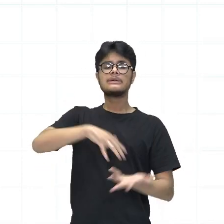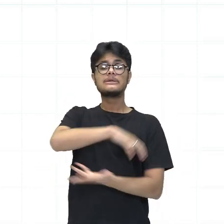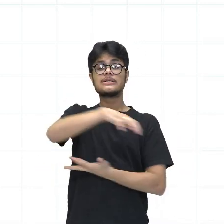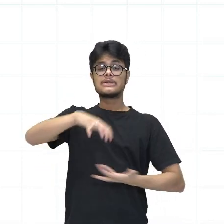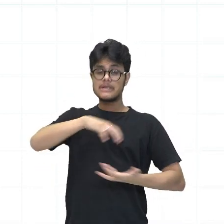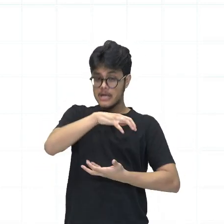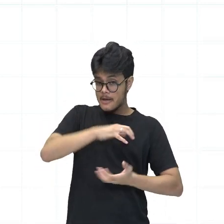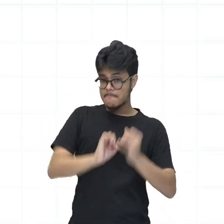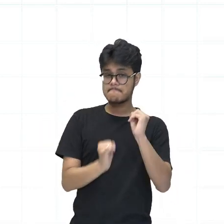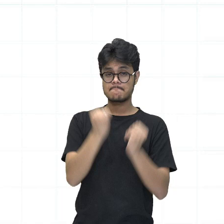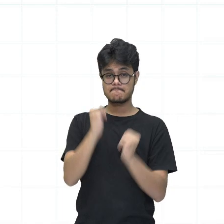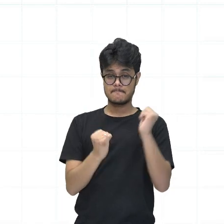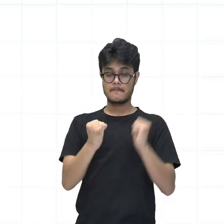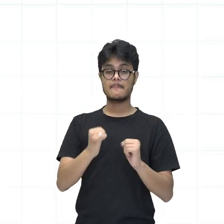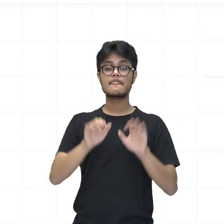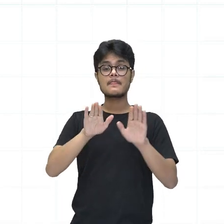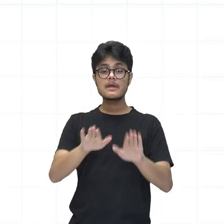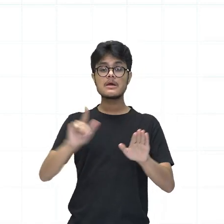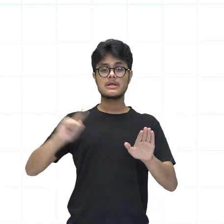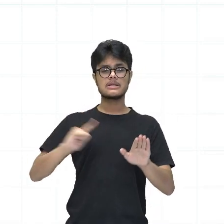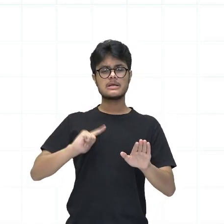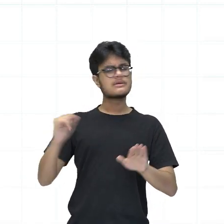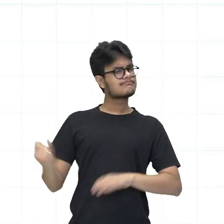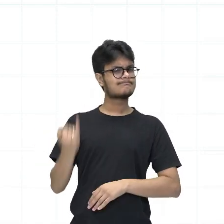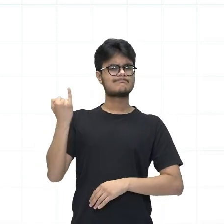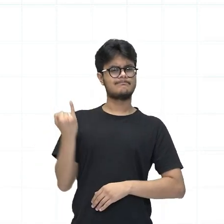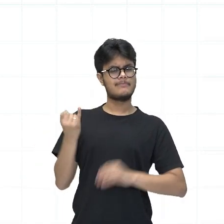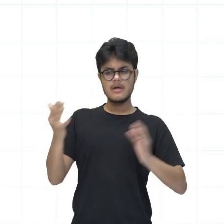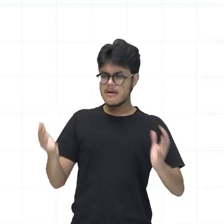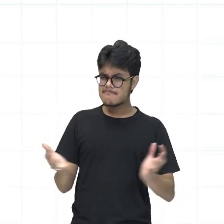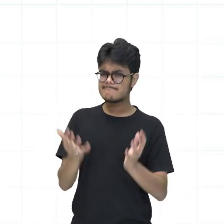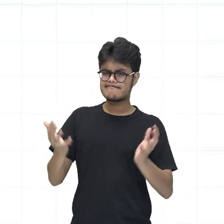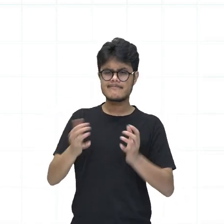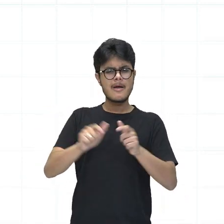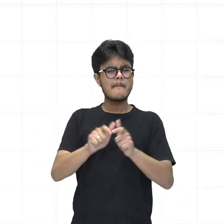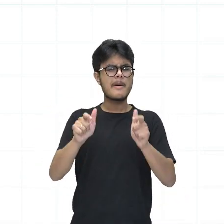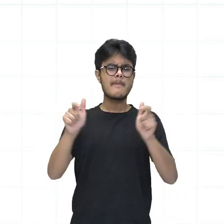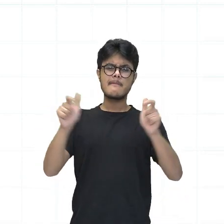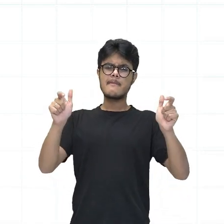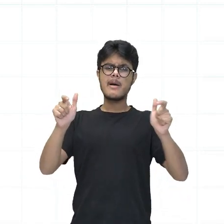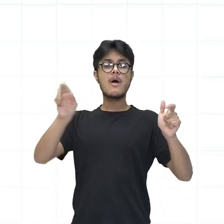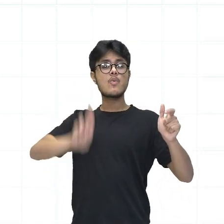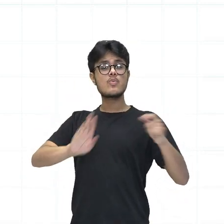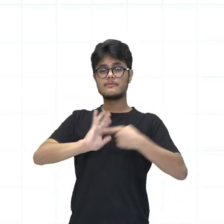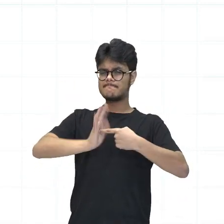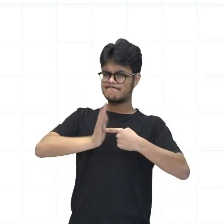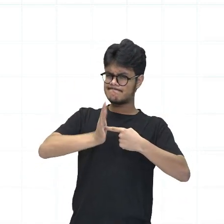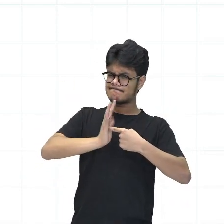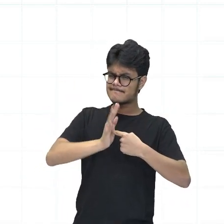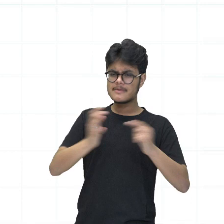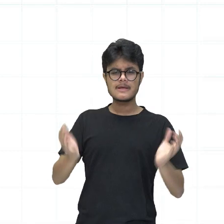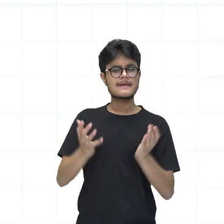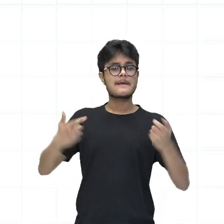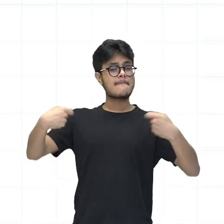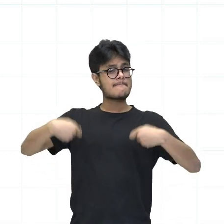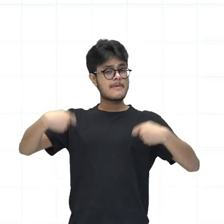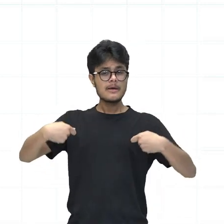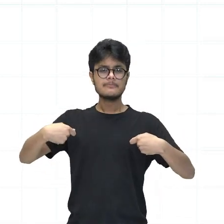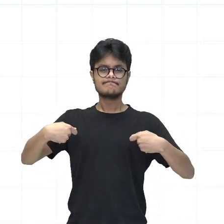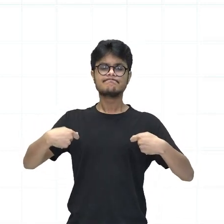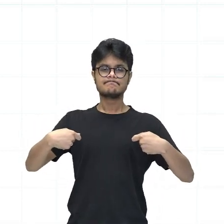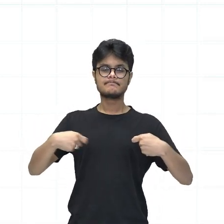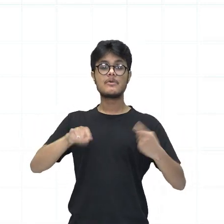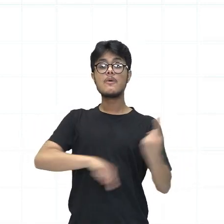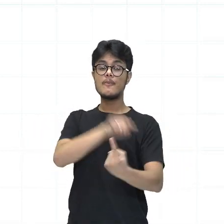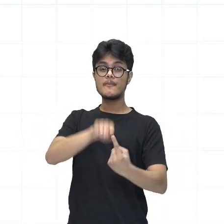Revolução Industrial, ocorreu ali um grande estímulo ao